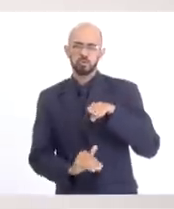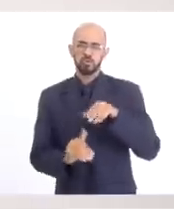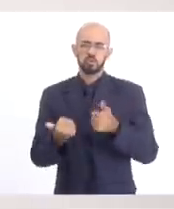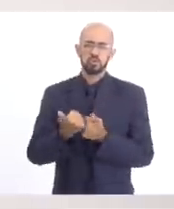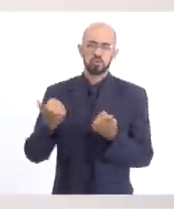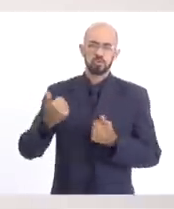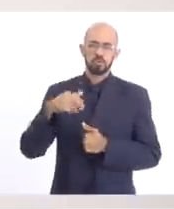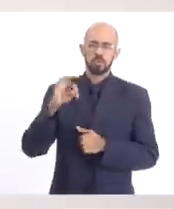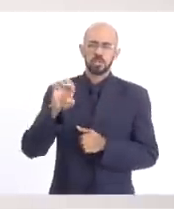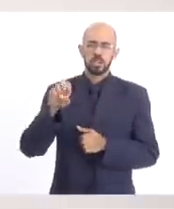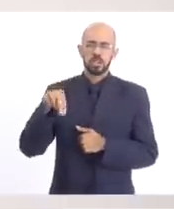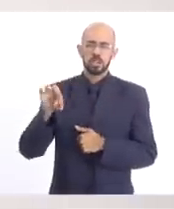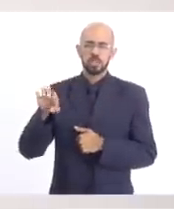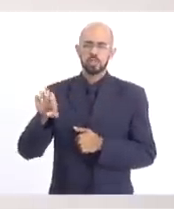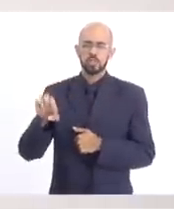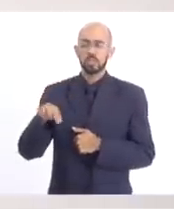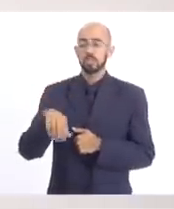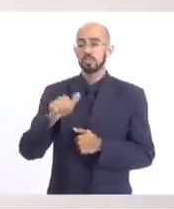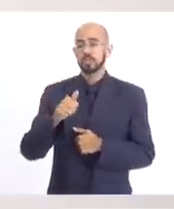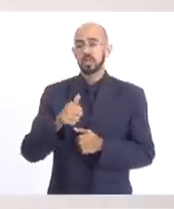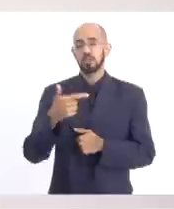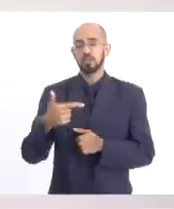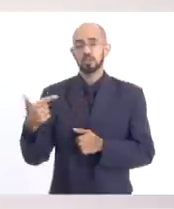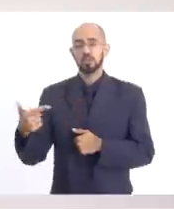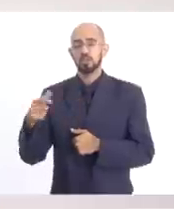e soldados, 122,5.